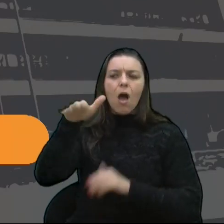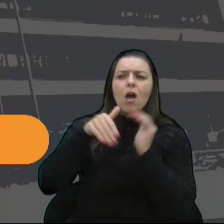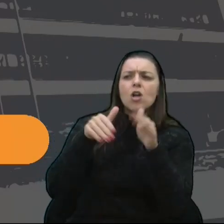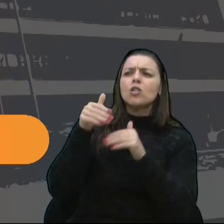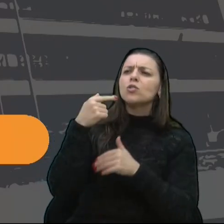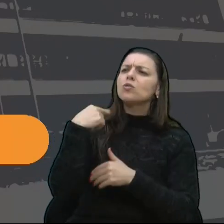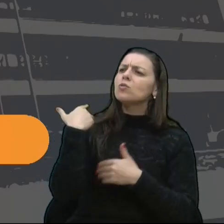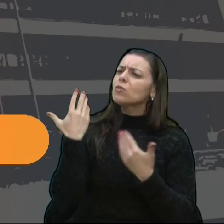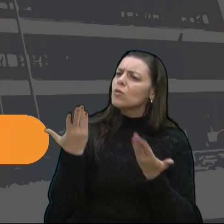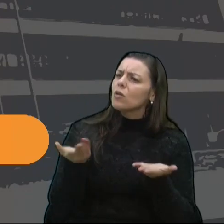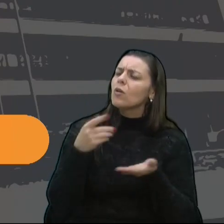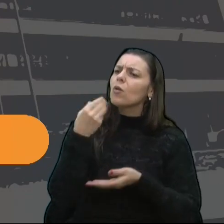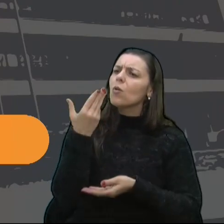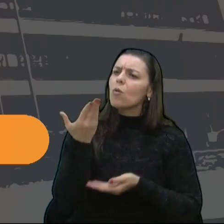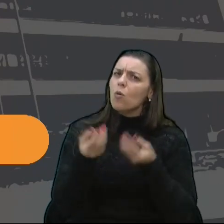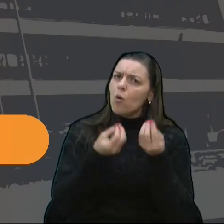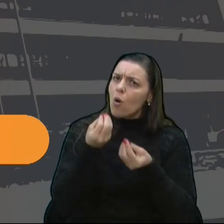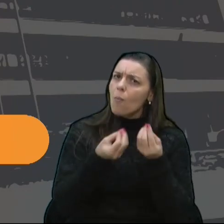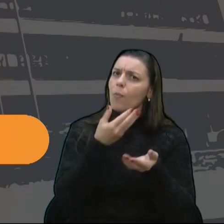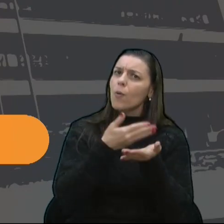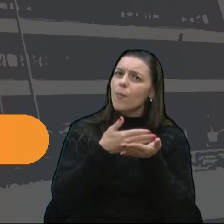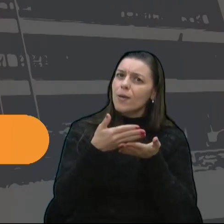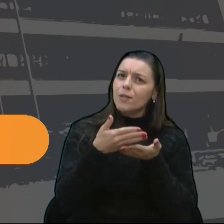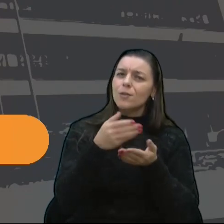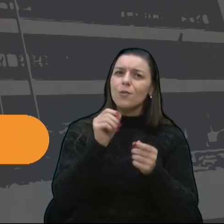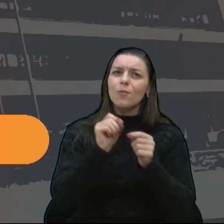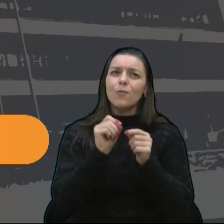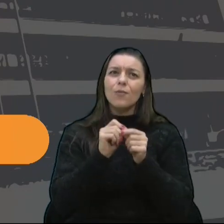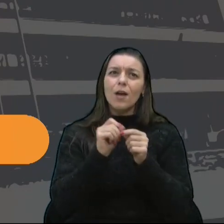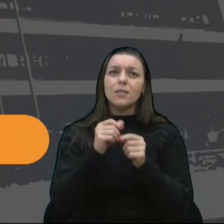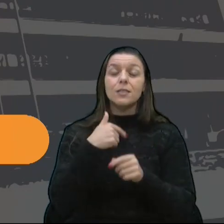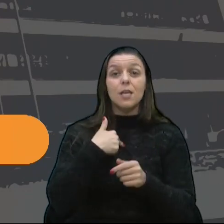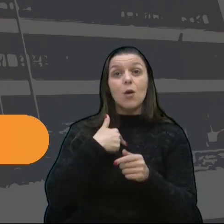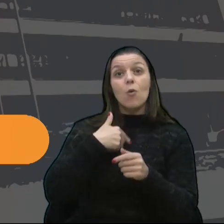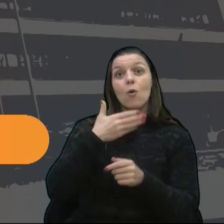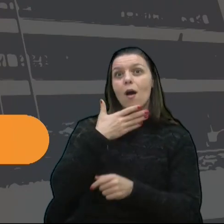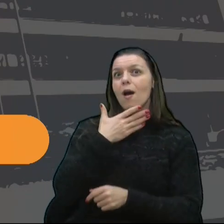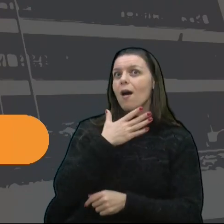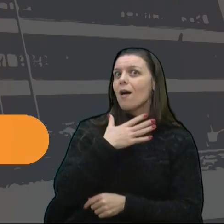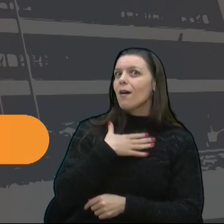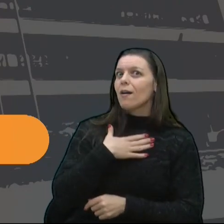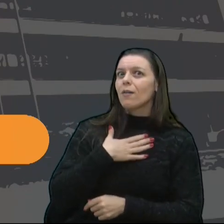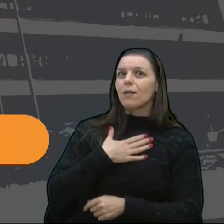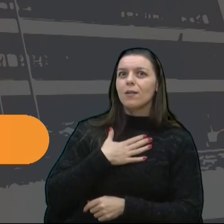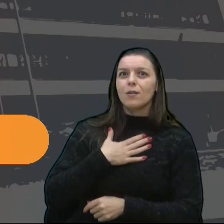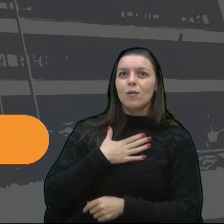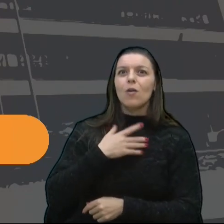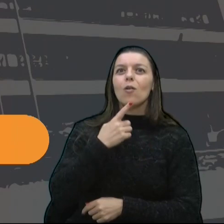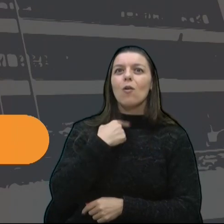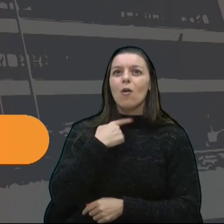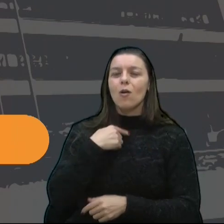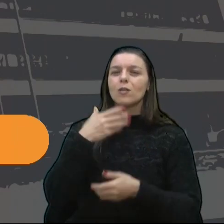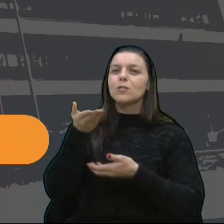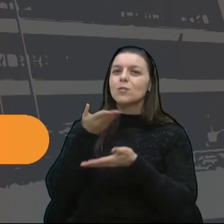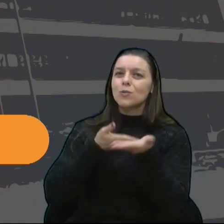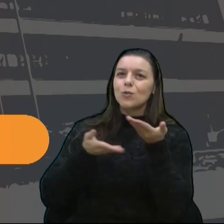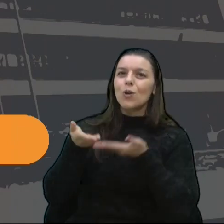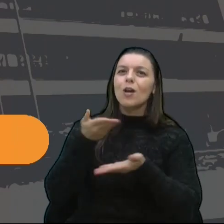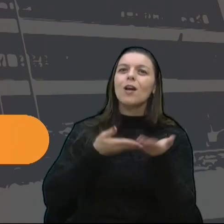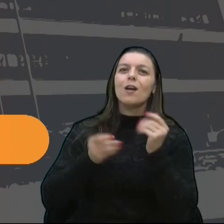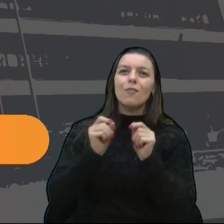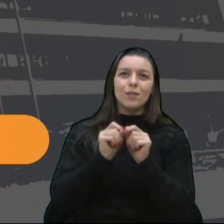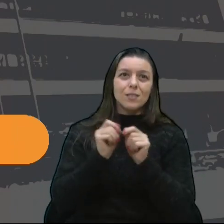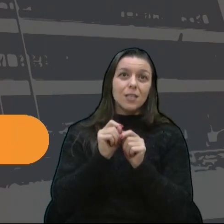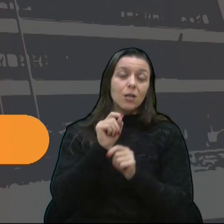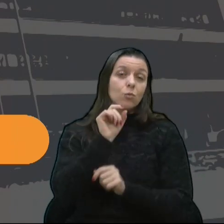como é que você começou? Como é que foi isso? Como é que foi aquilo? E eu adoro trocar. Então, assim, eu sou muito aberta em relação a isso.